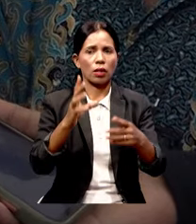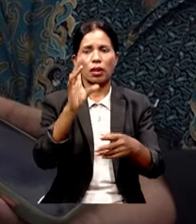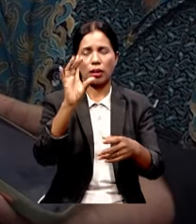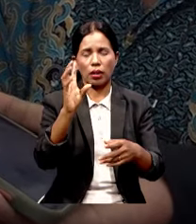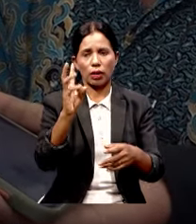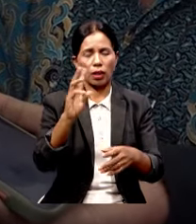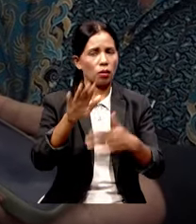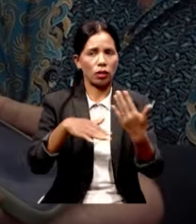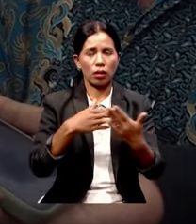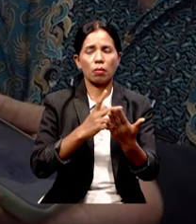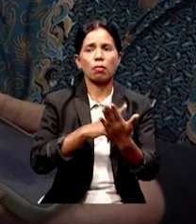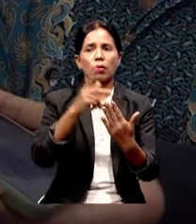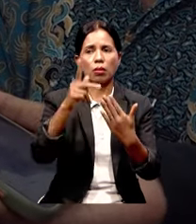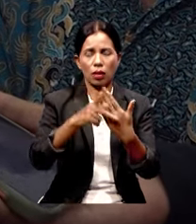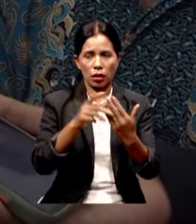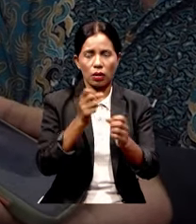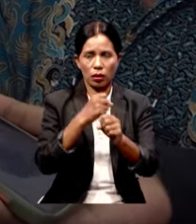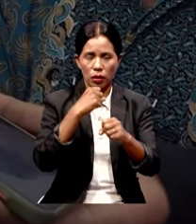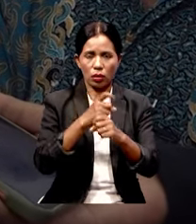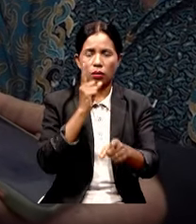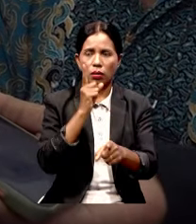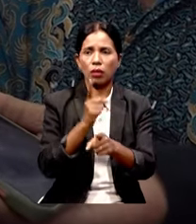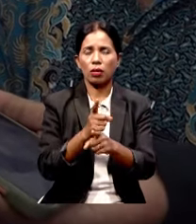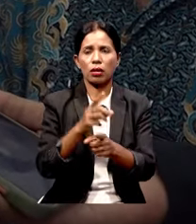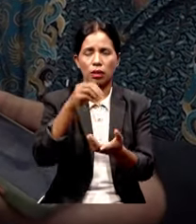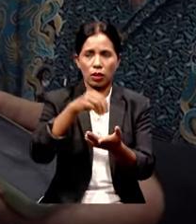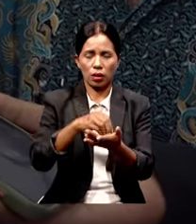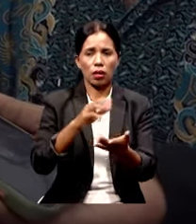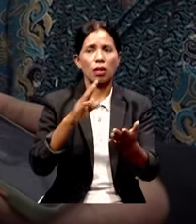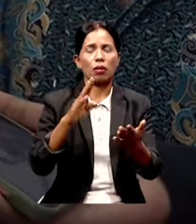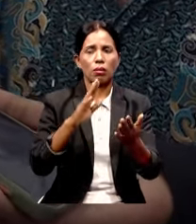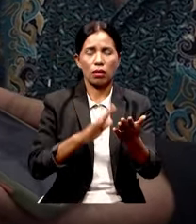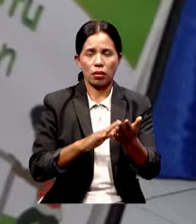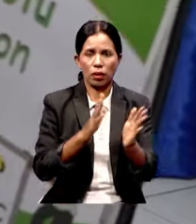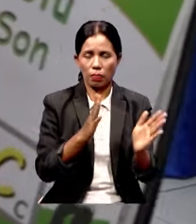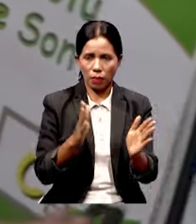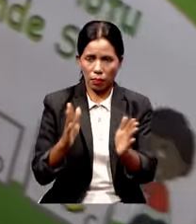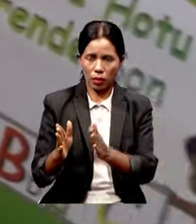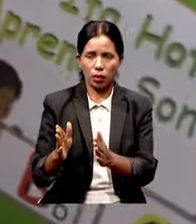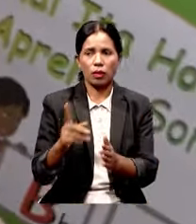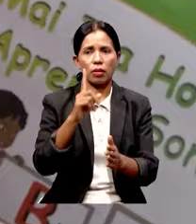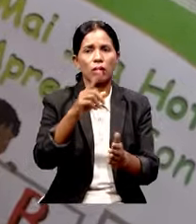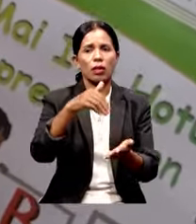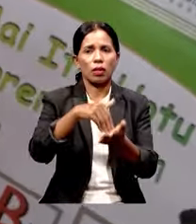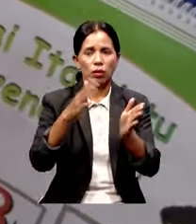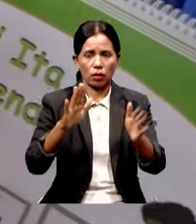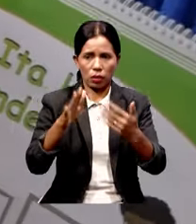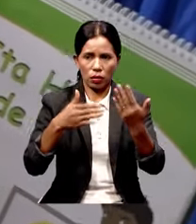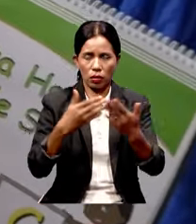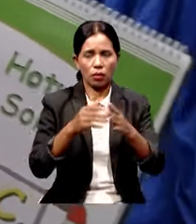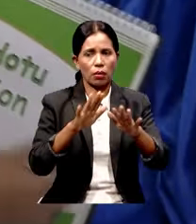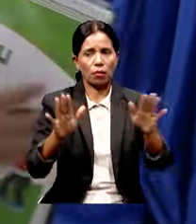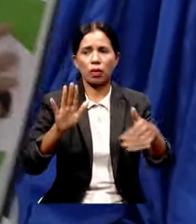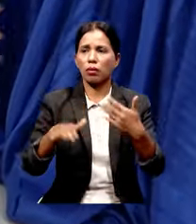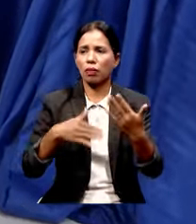é programa, né? Programa ida tu halo tu los niança pré-escolar ida, mas bem ita halo preparação ida ba estudante sira ou cabalabari sira